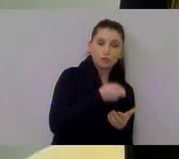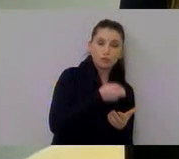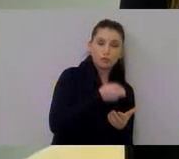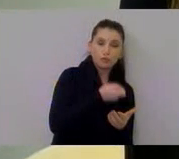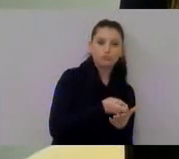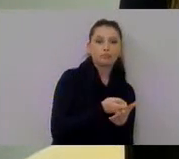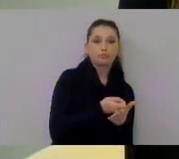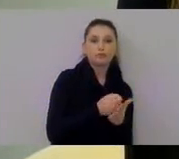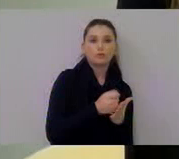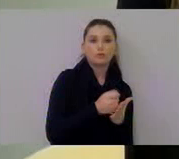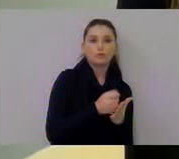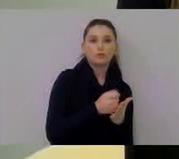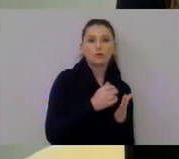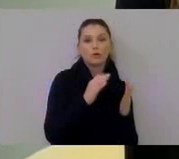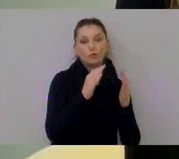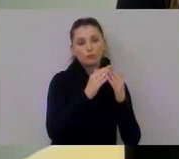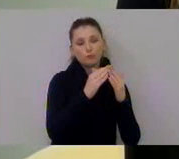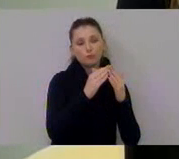eu deixo aqui